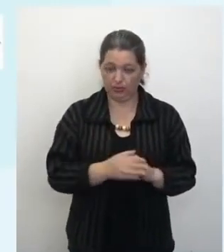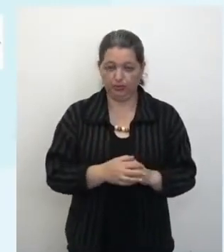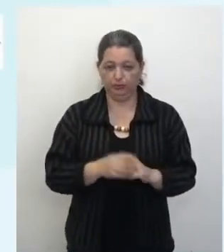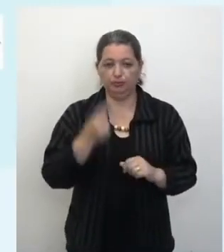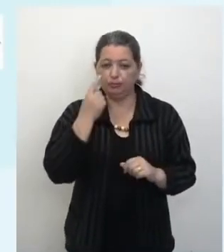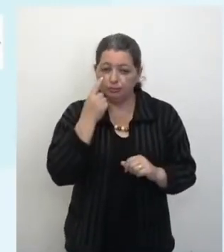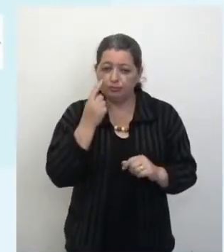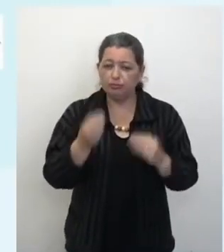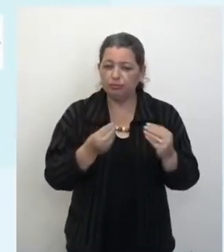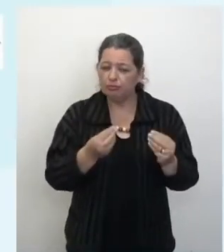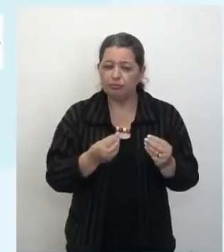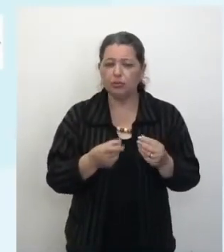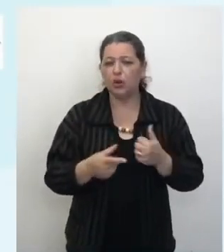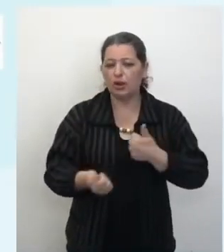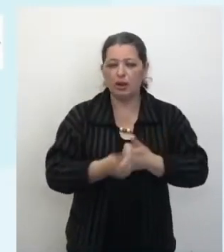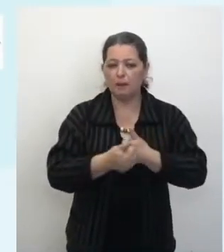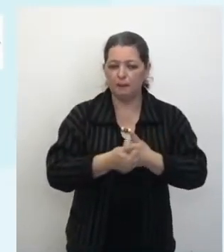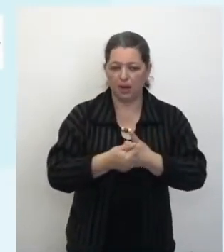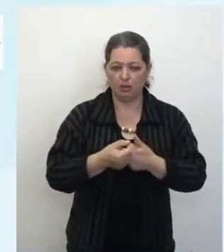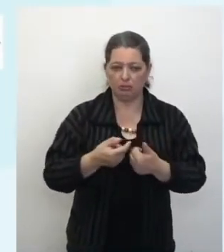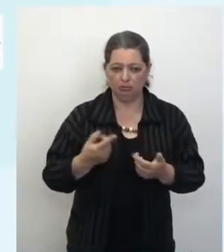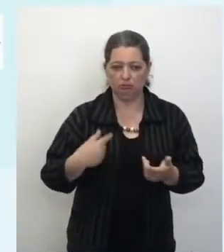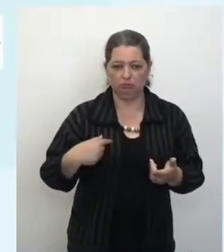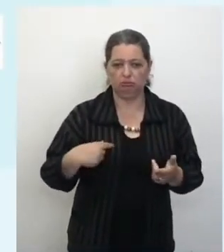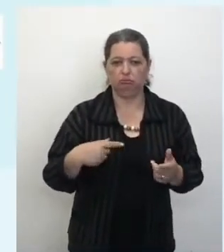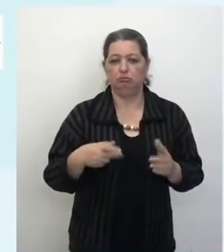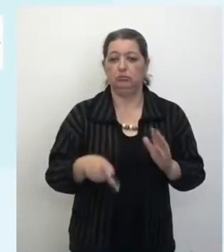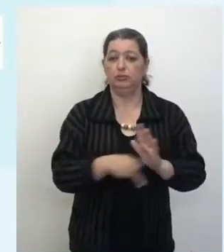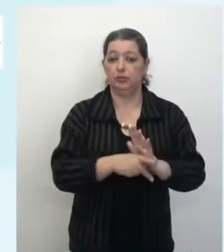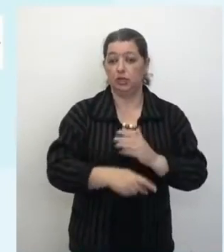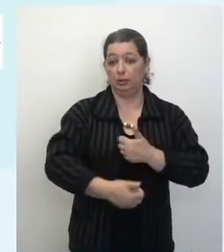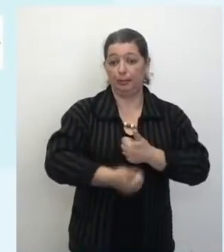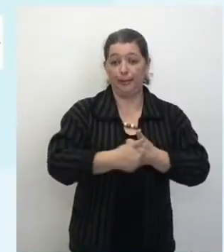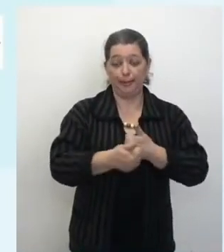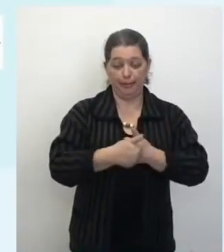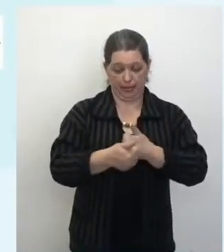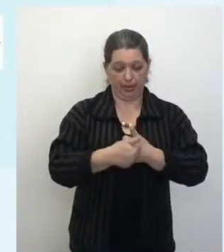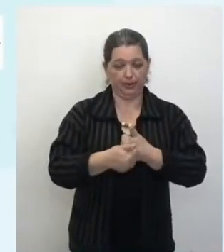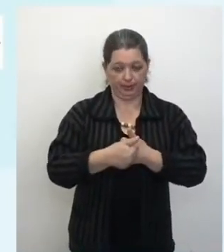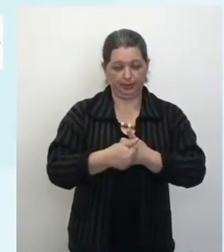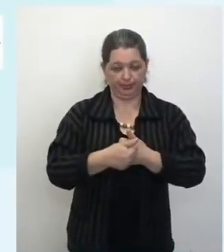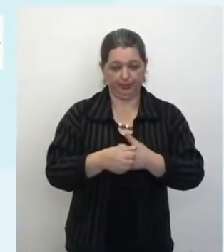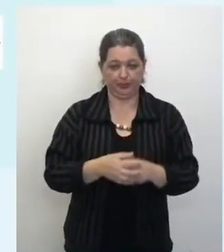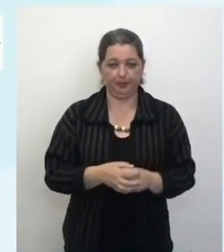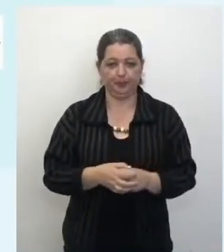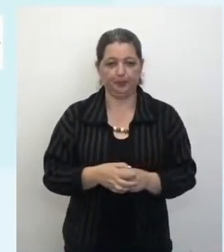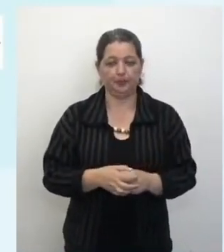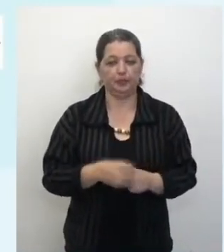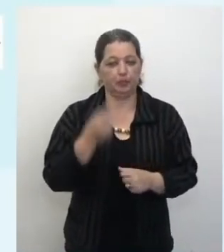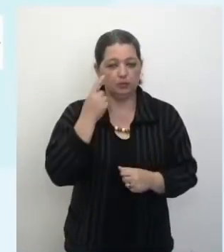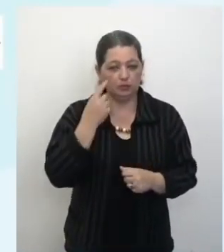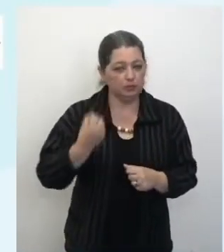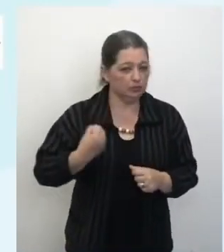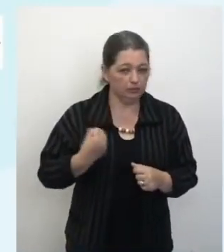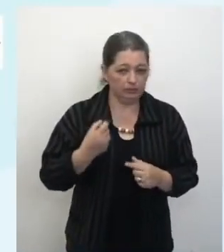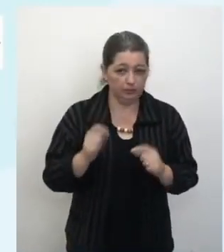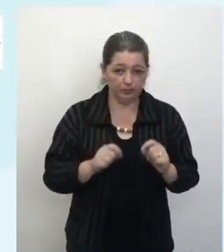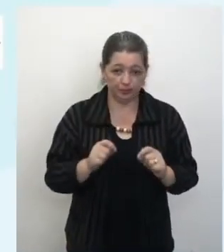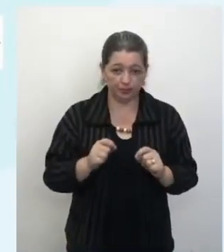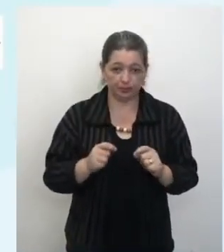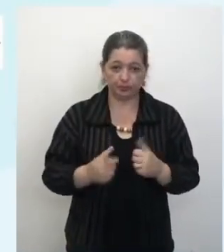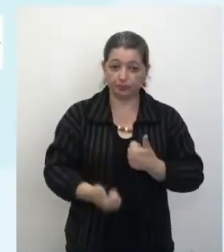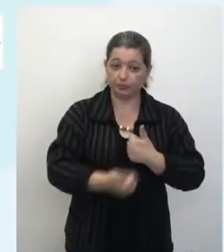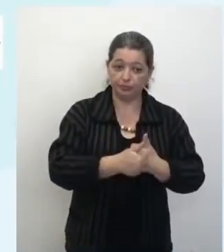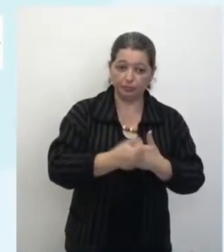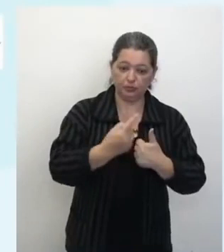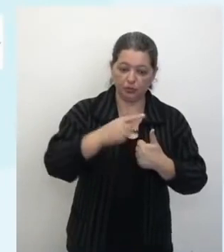vou usar a aproximação, porque está escrito aqui no texto, ó, para indicar aproximadamente a localização. Então, você vai procurar